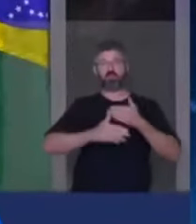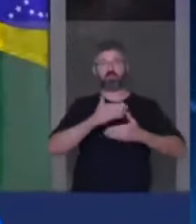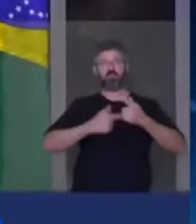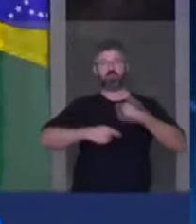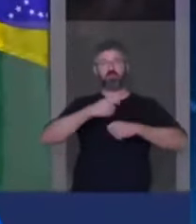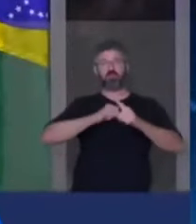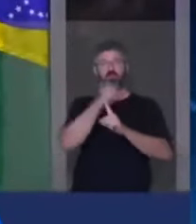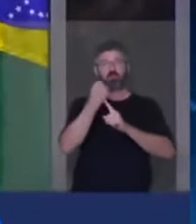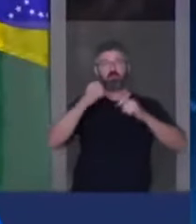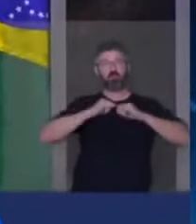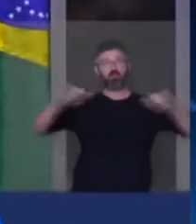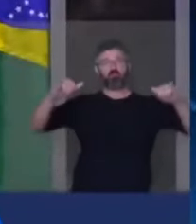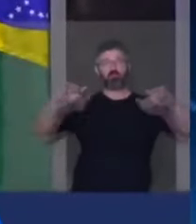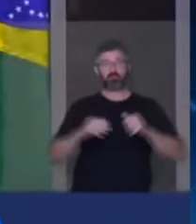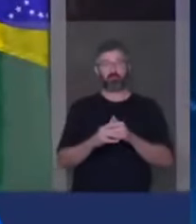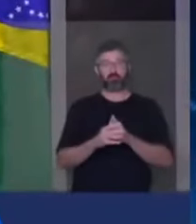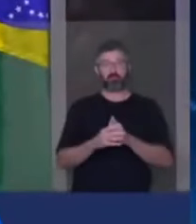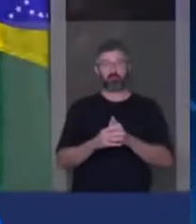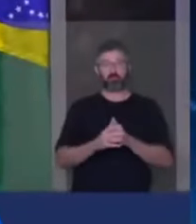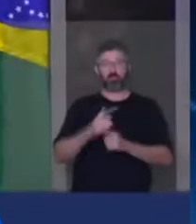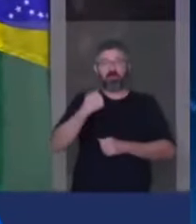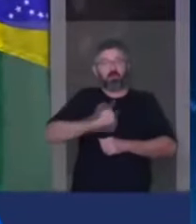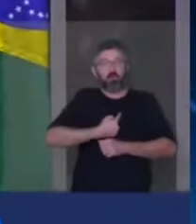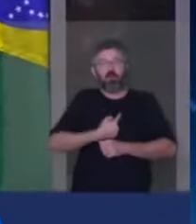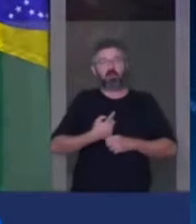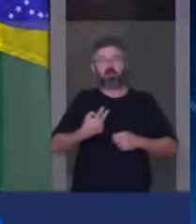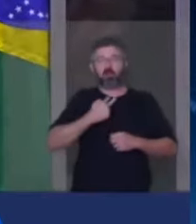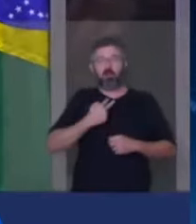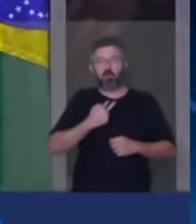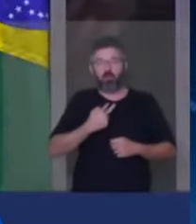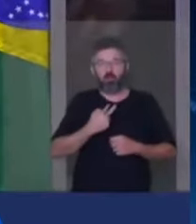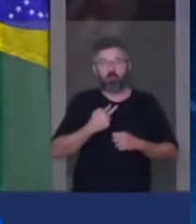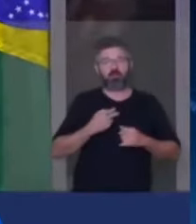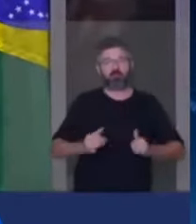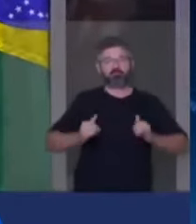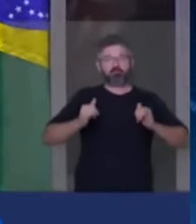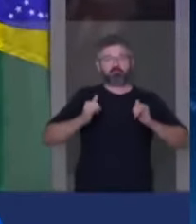briga e vai tentar usar a CPI do Braskem o máximo possível para desgastar o grupo do Lira.